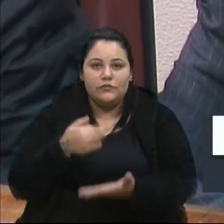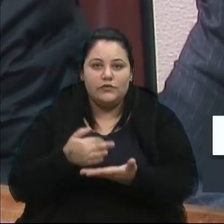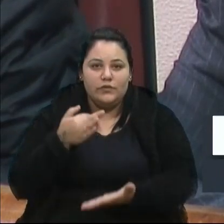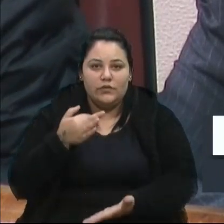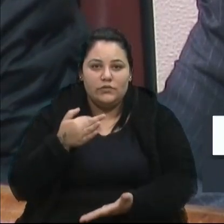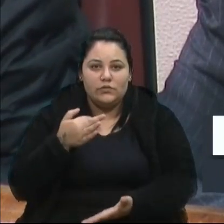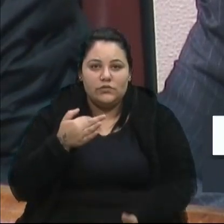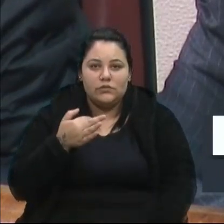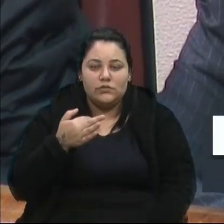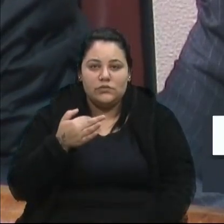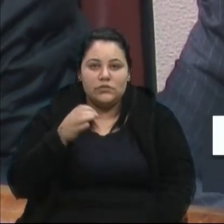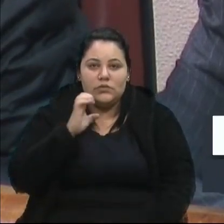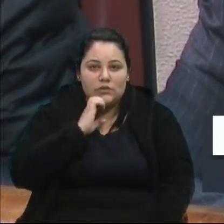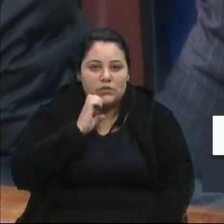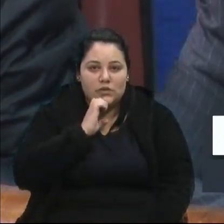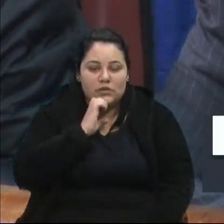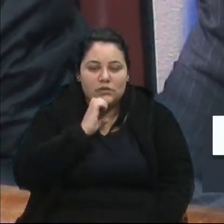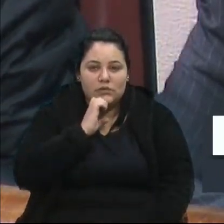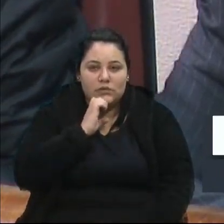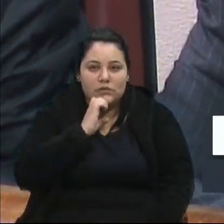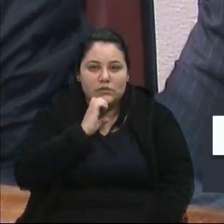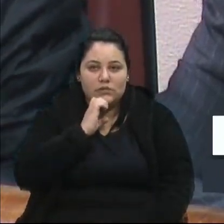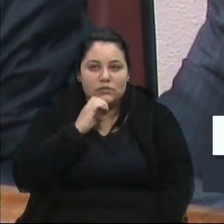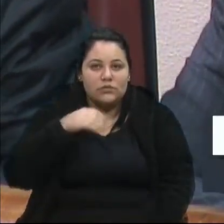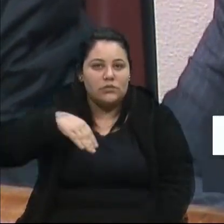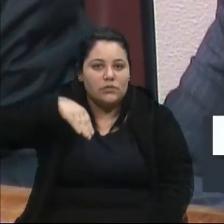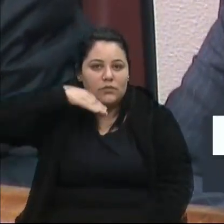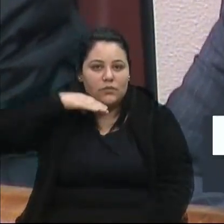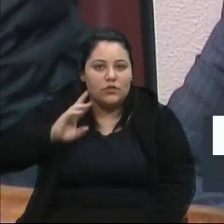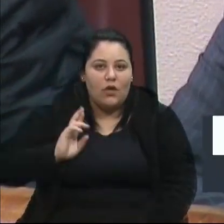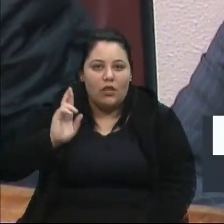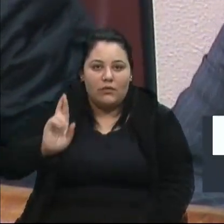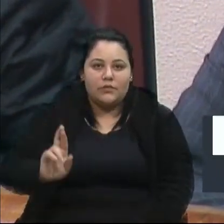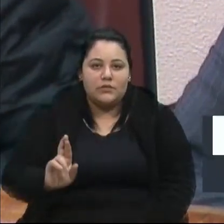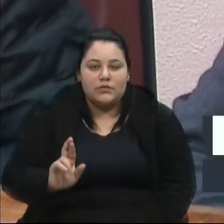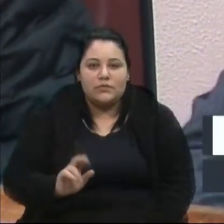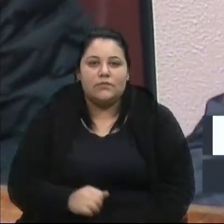ausência Estela Balardim e em representação vereador Bortola.